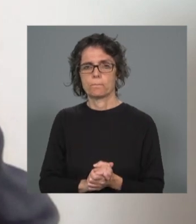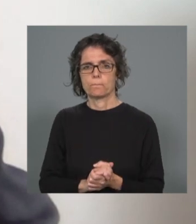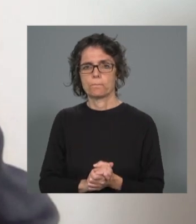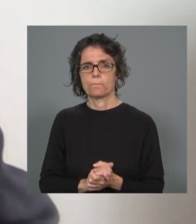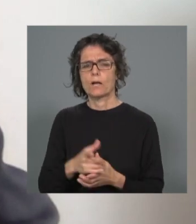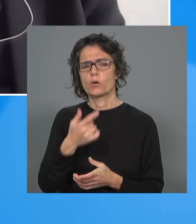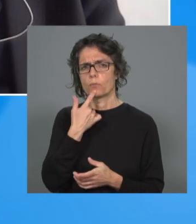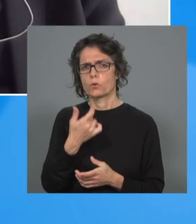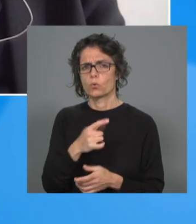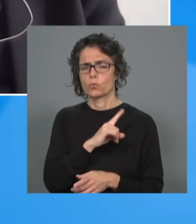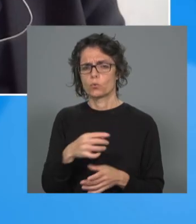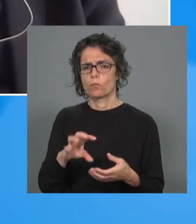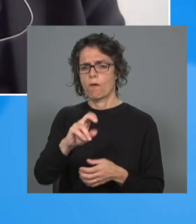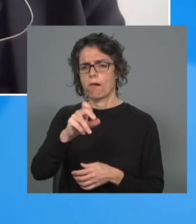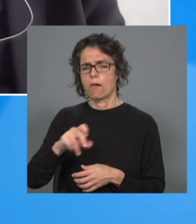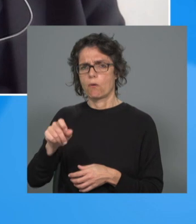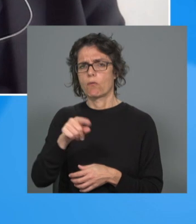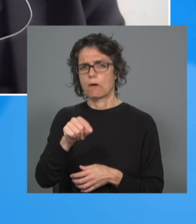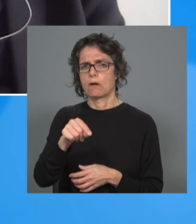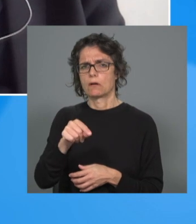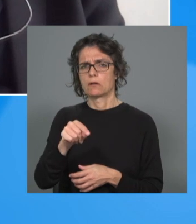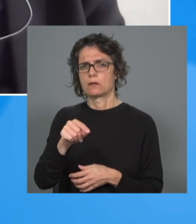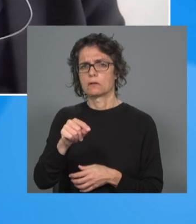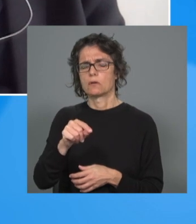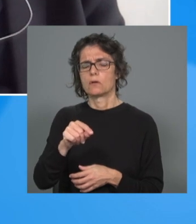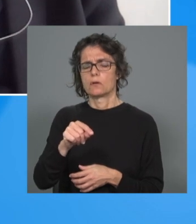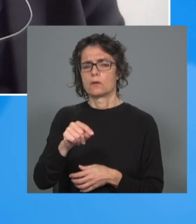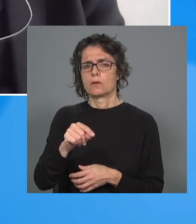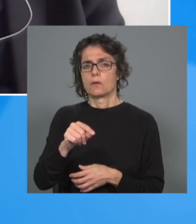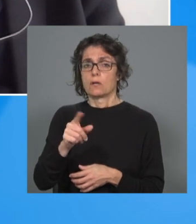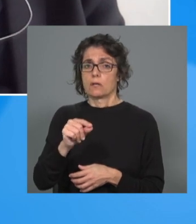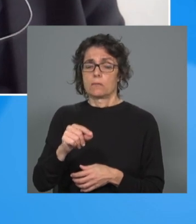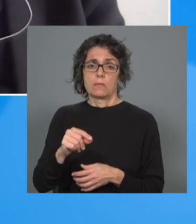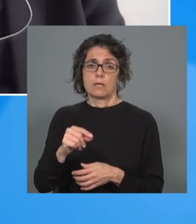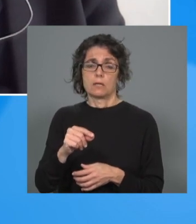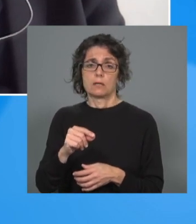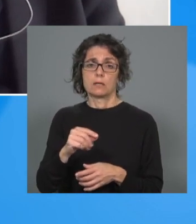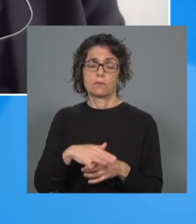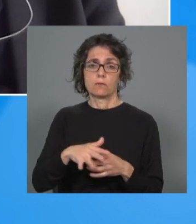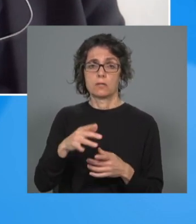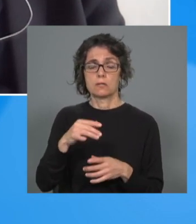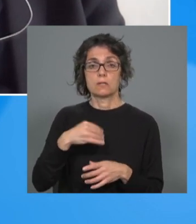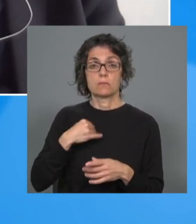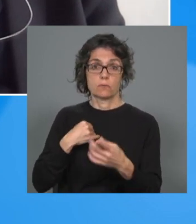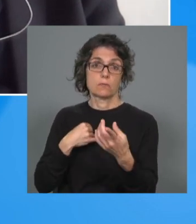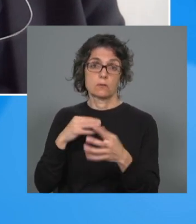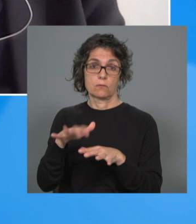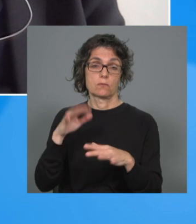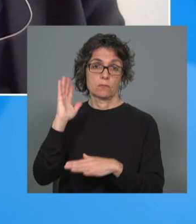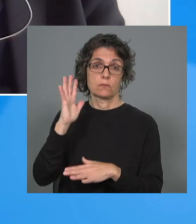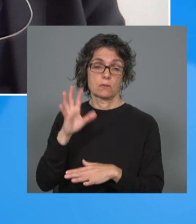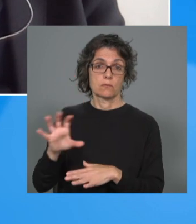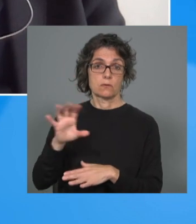os poderes locais, concretamente, ressalta na preocupação que houve de levar este Congresso Nacional